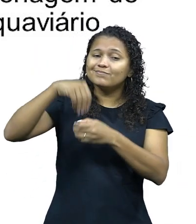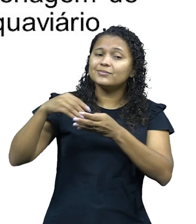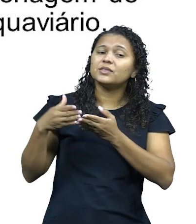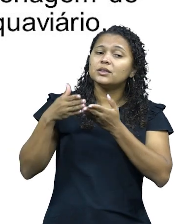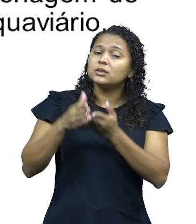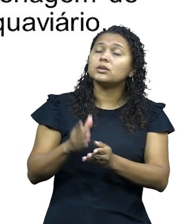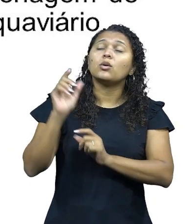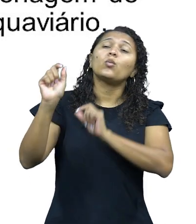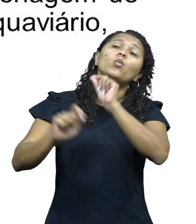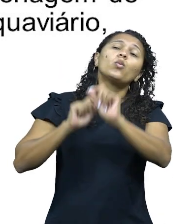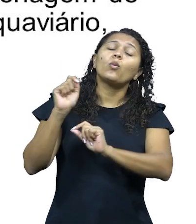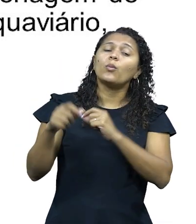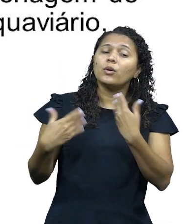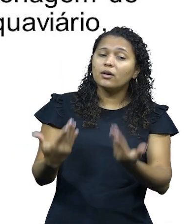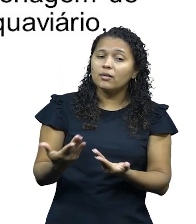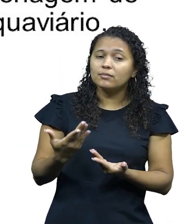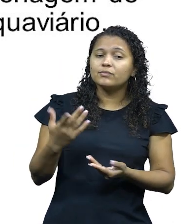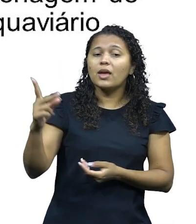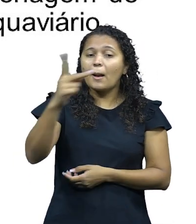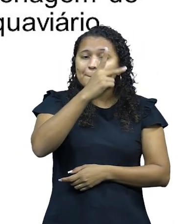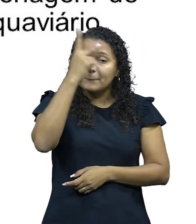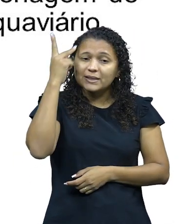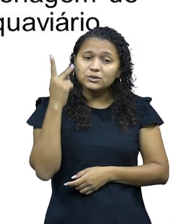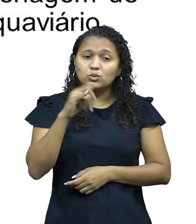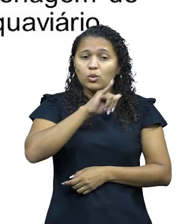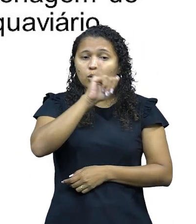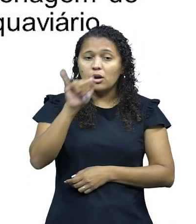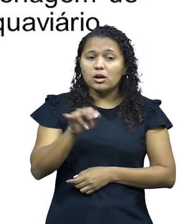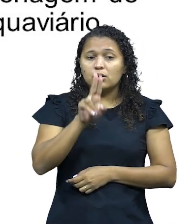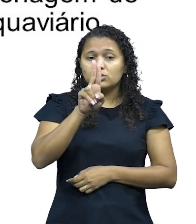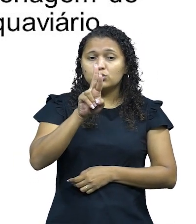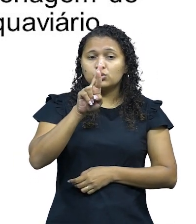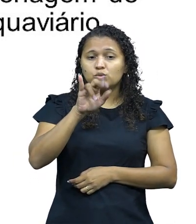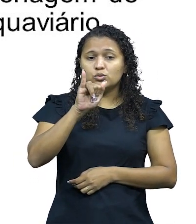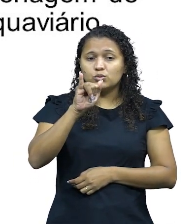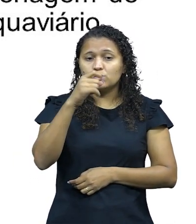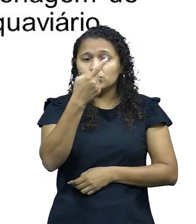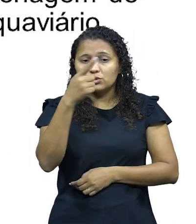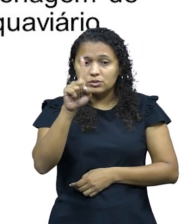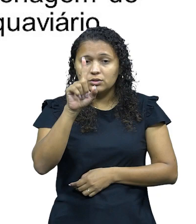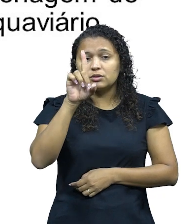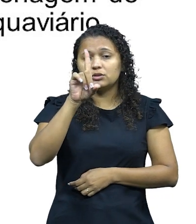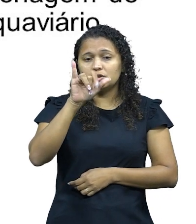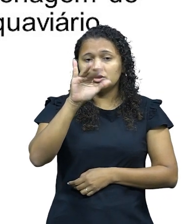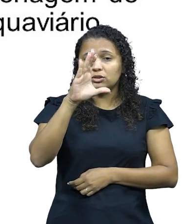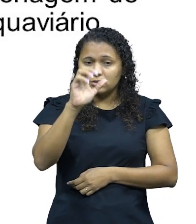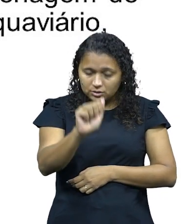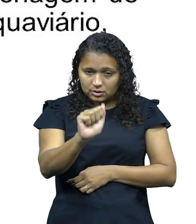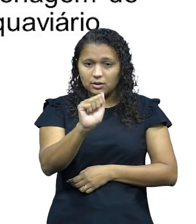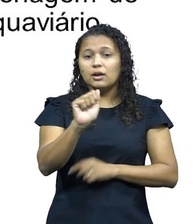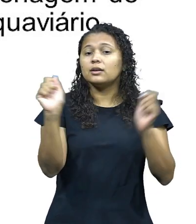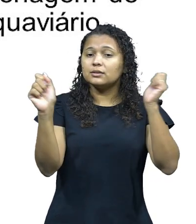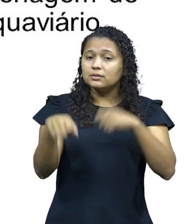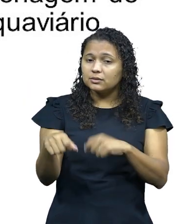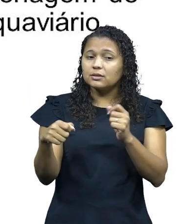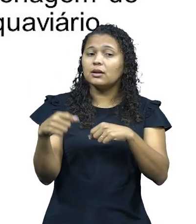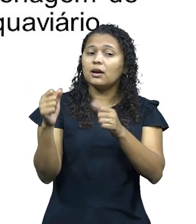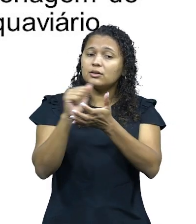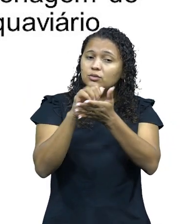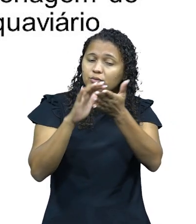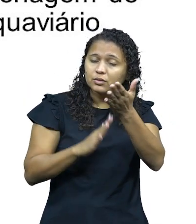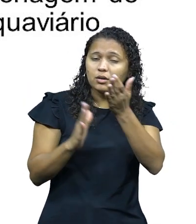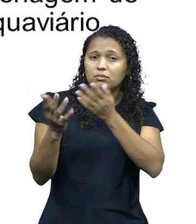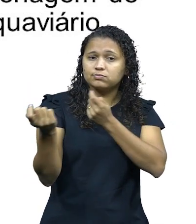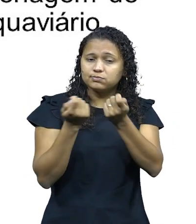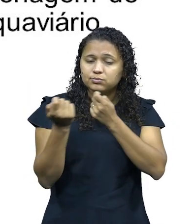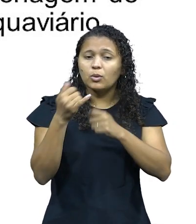O trabalhador portuário, ele é a pessoa jurídica pré-qualificada para exercer as atividades de